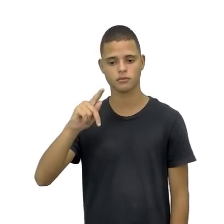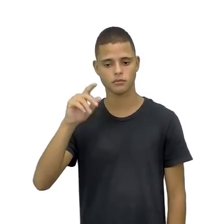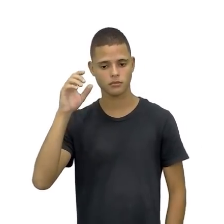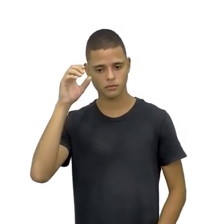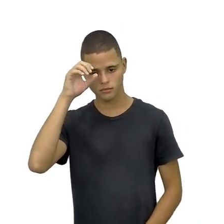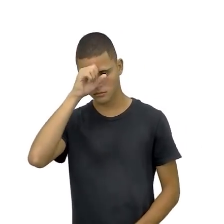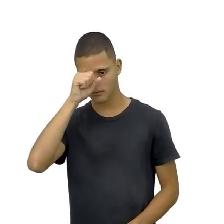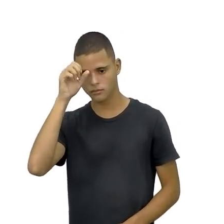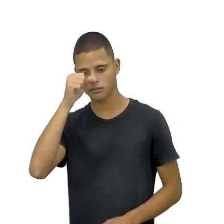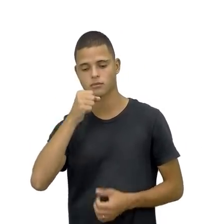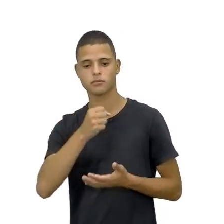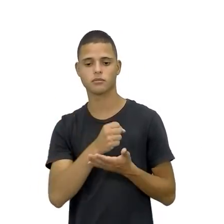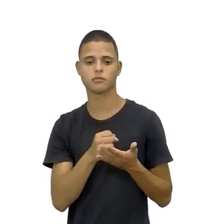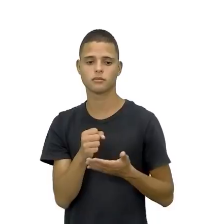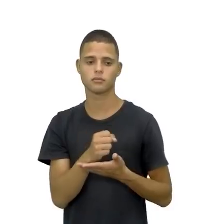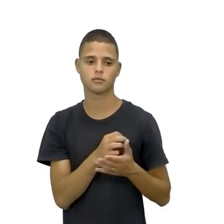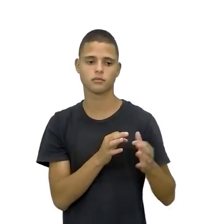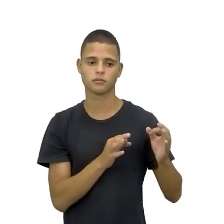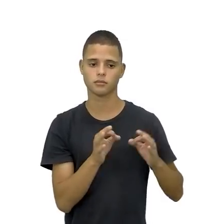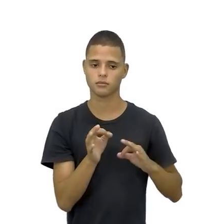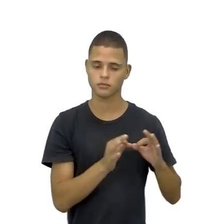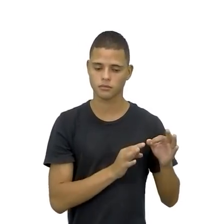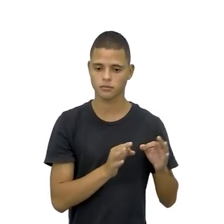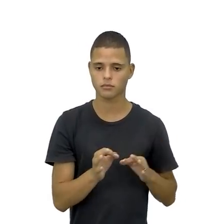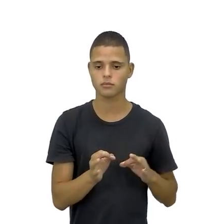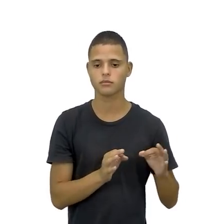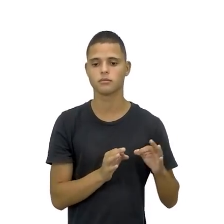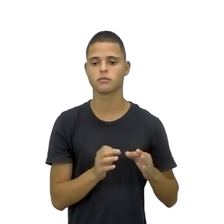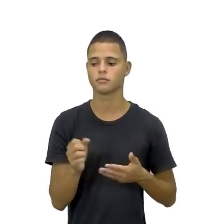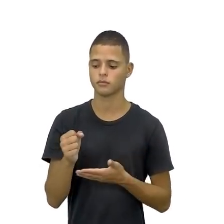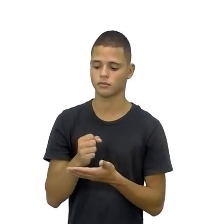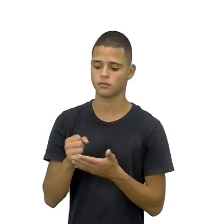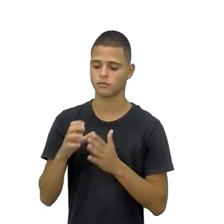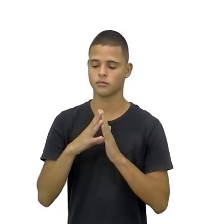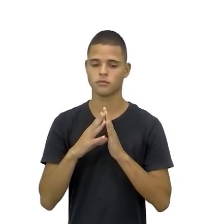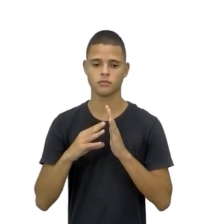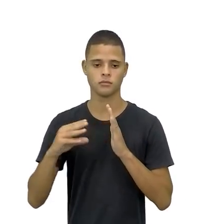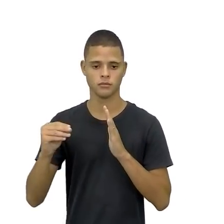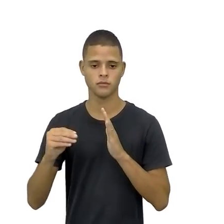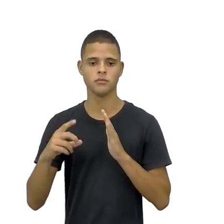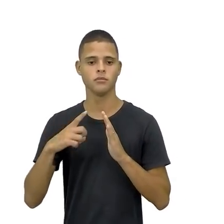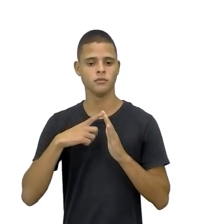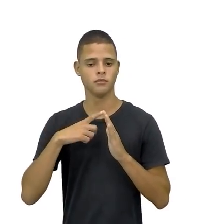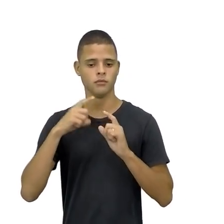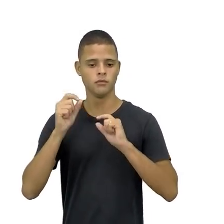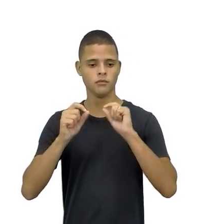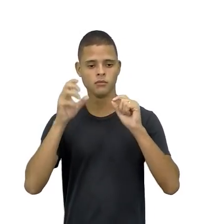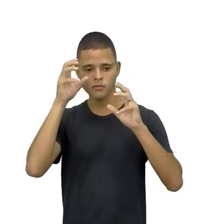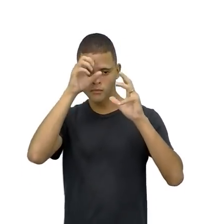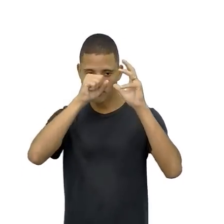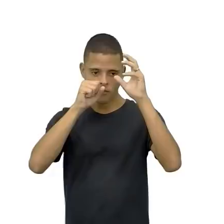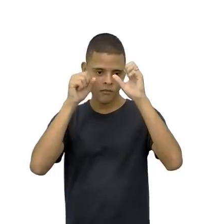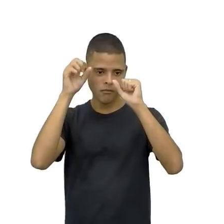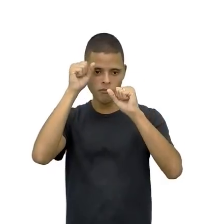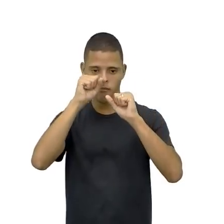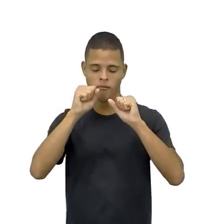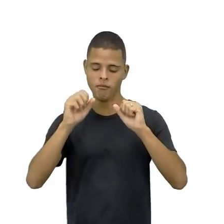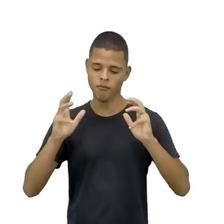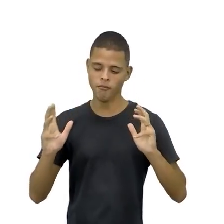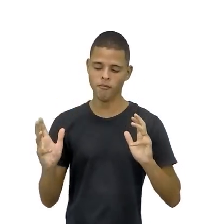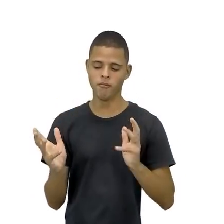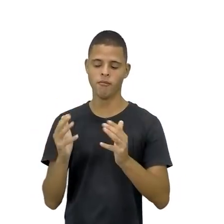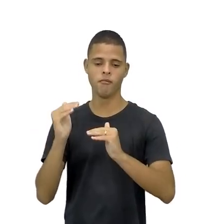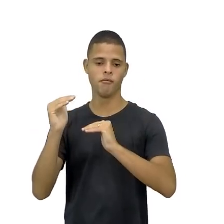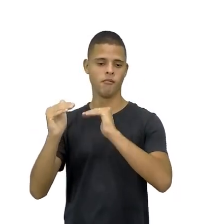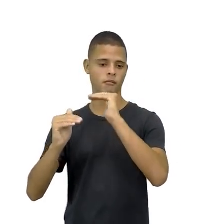aprendizagem baseada em projetos, é um modelo de ensino que consiste em aprimorar, deixa eu voltar aqui, é